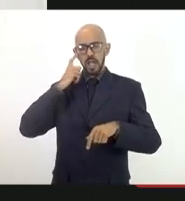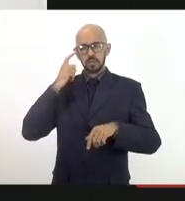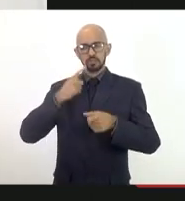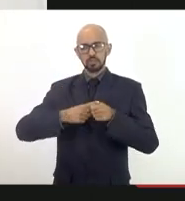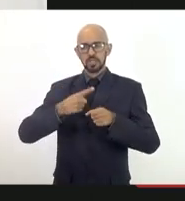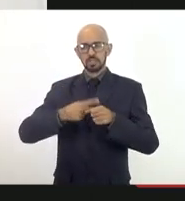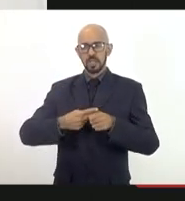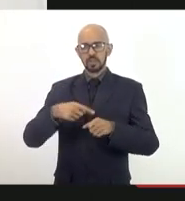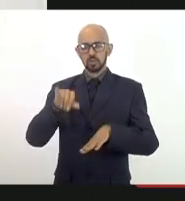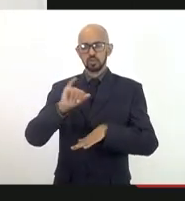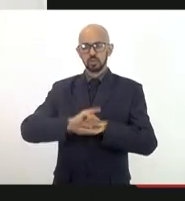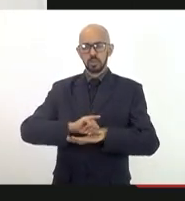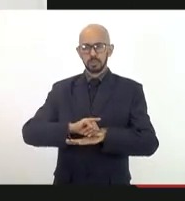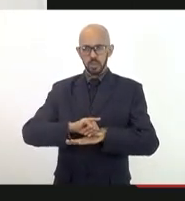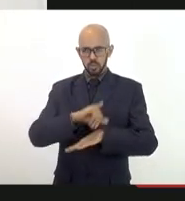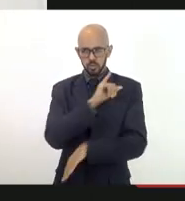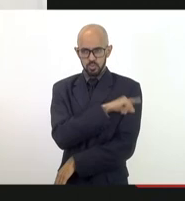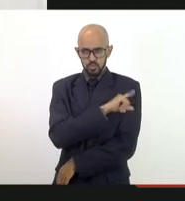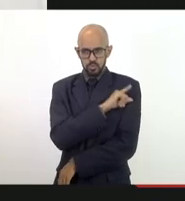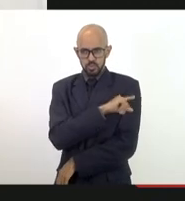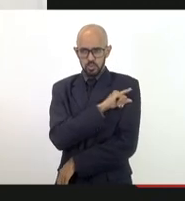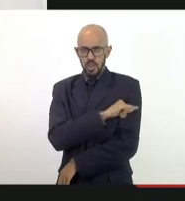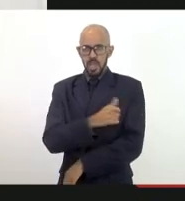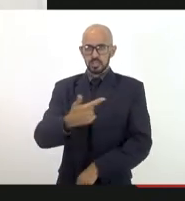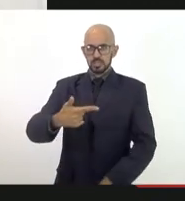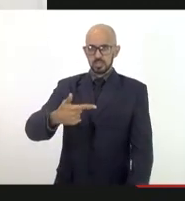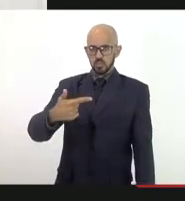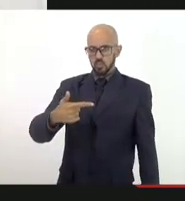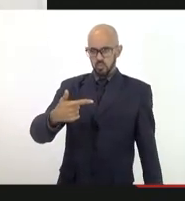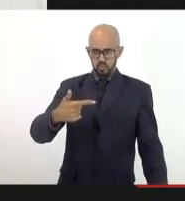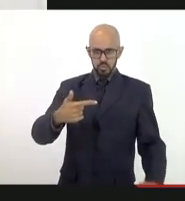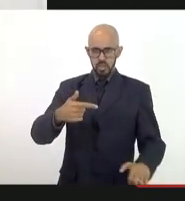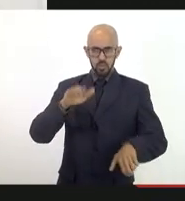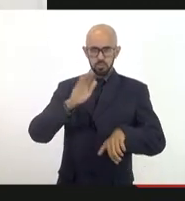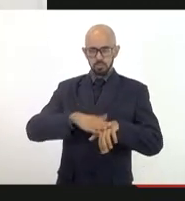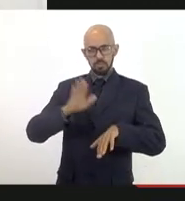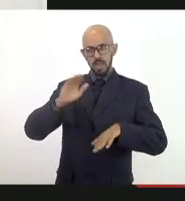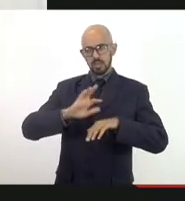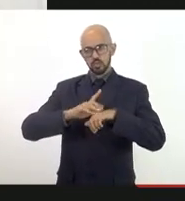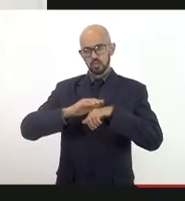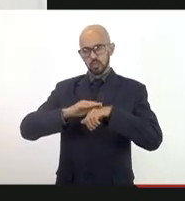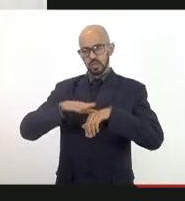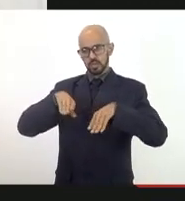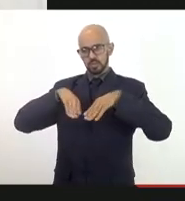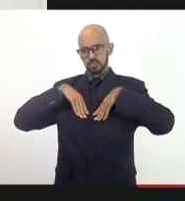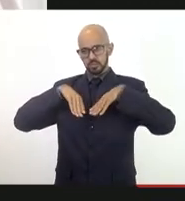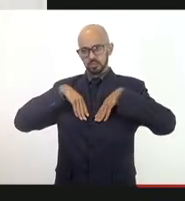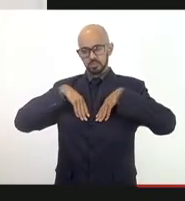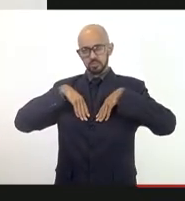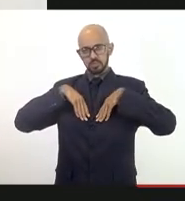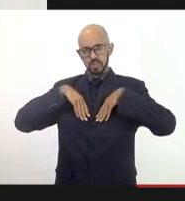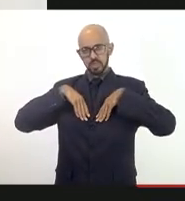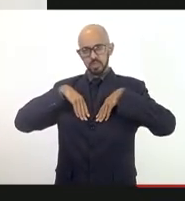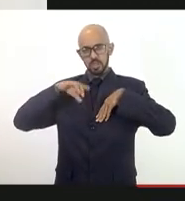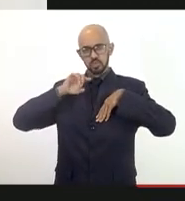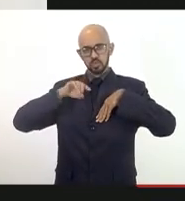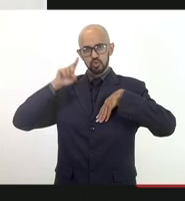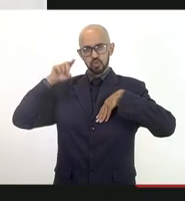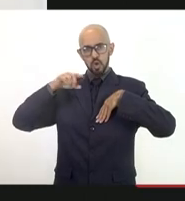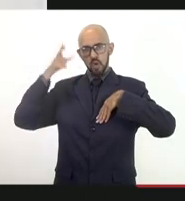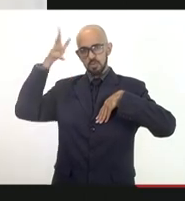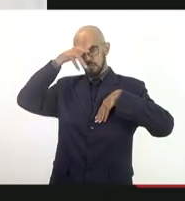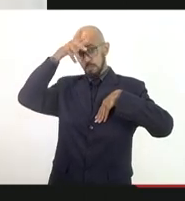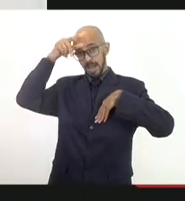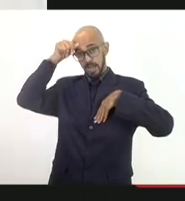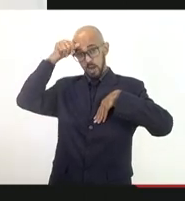de Janeiro é a segunda capital do país com maior taxa de casos de tuberculose, né? Ficando apenas atrás de Manaus. E nós da Comissão de